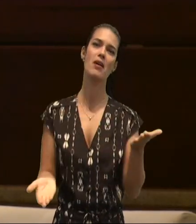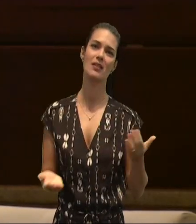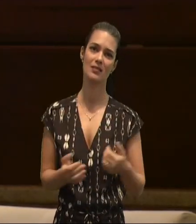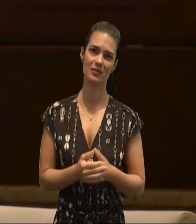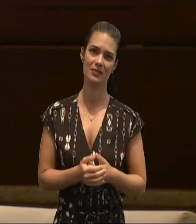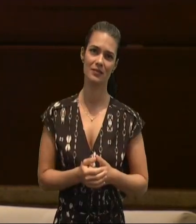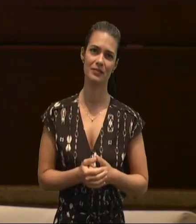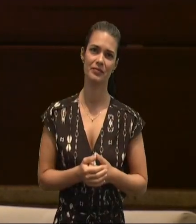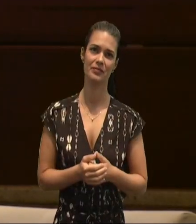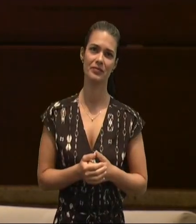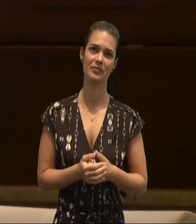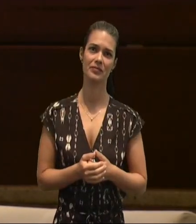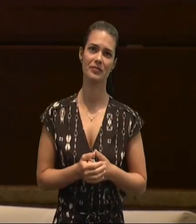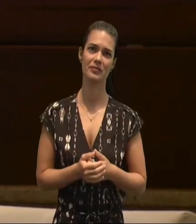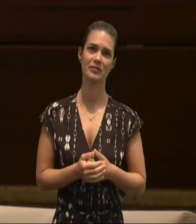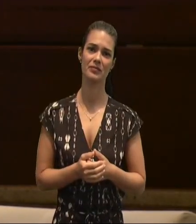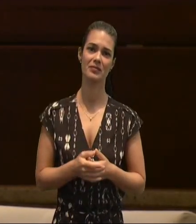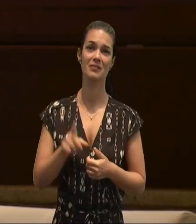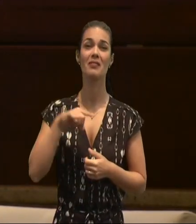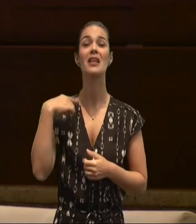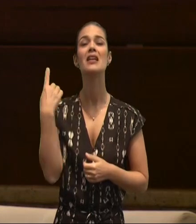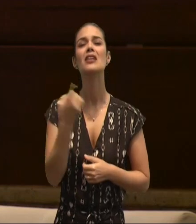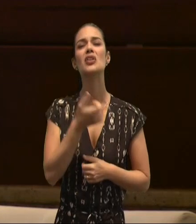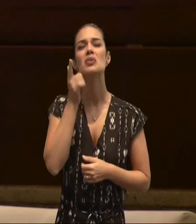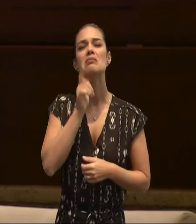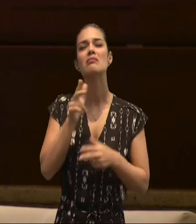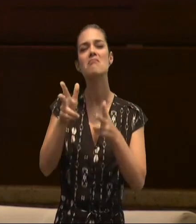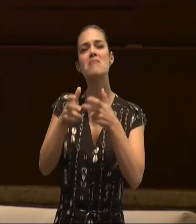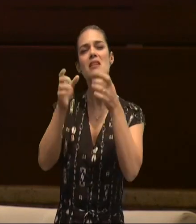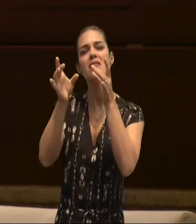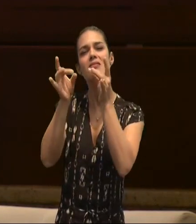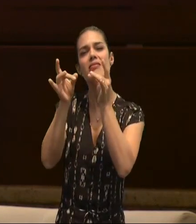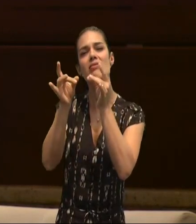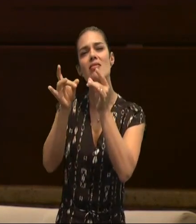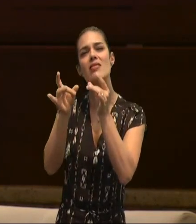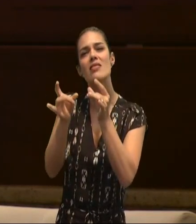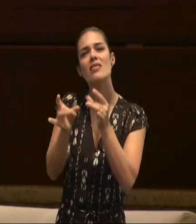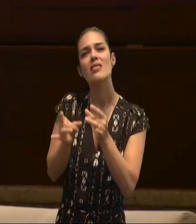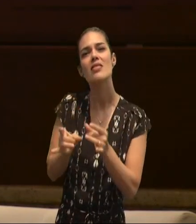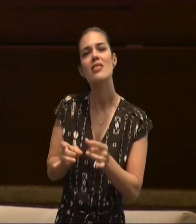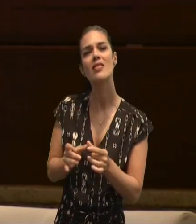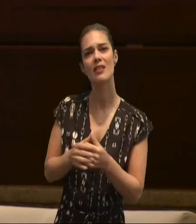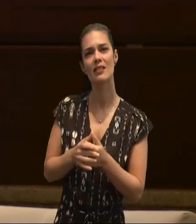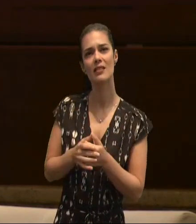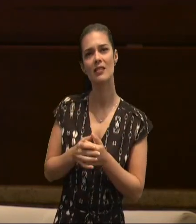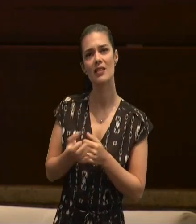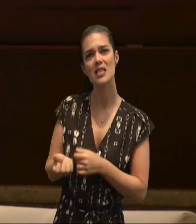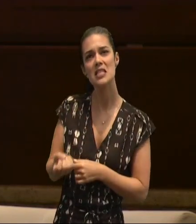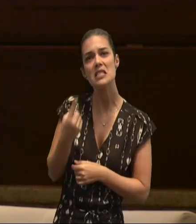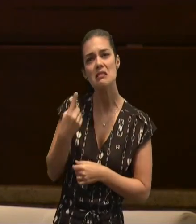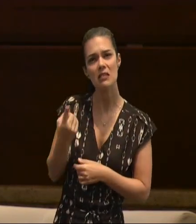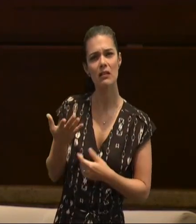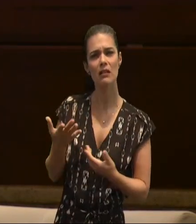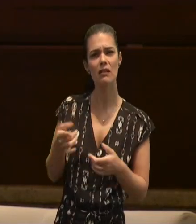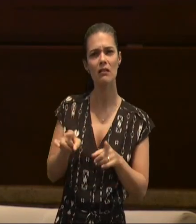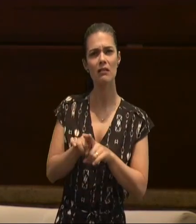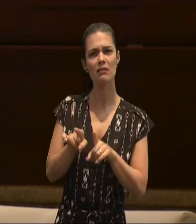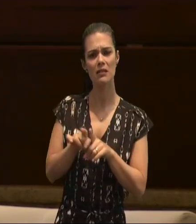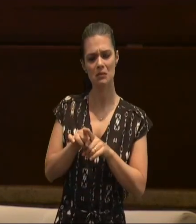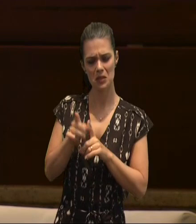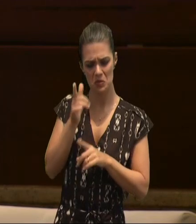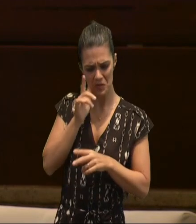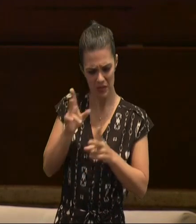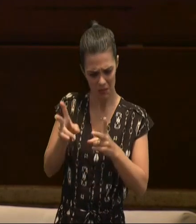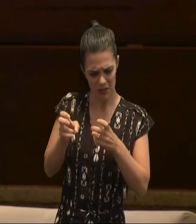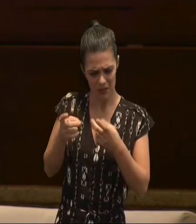muito minuciosa, muito detalhada, é algo até estranho poder ter essa